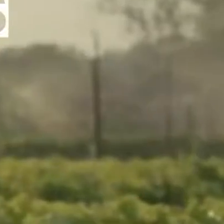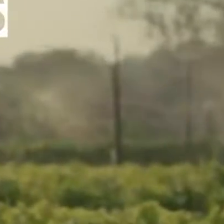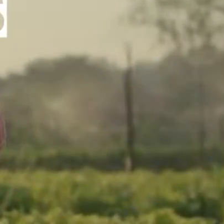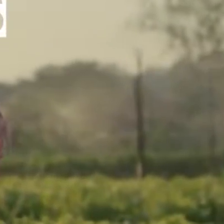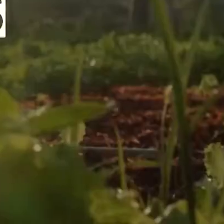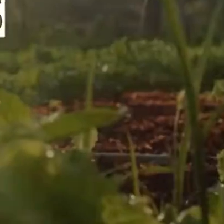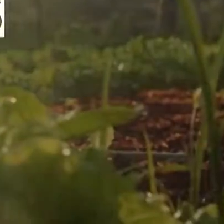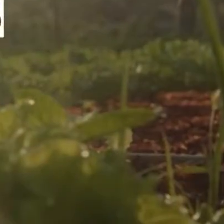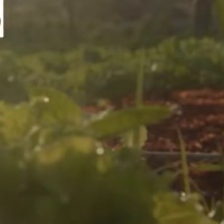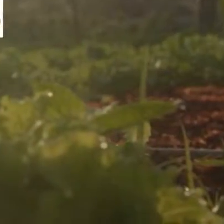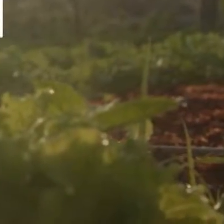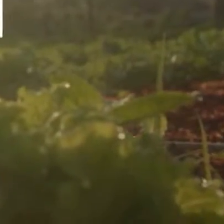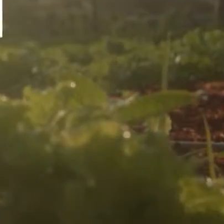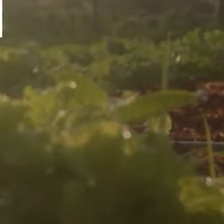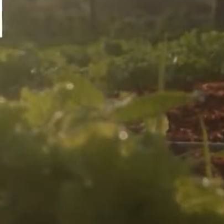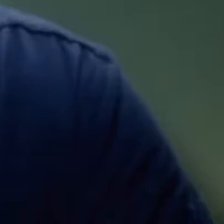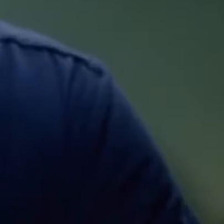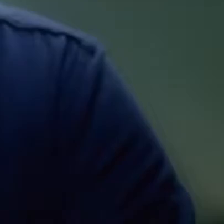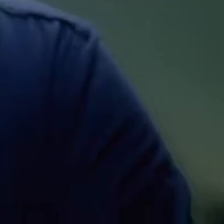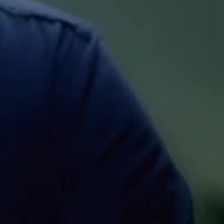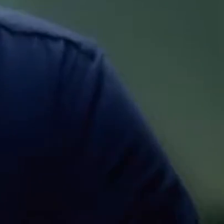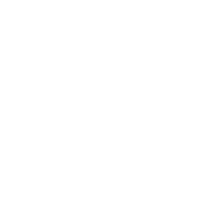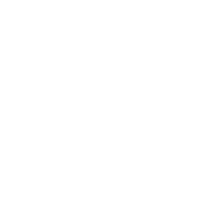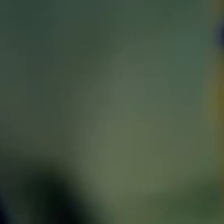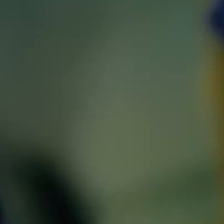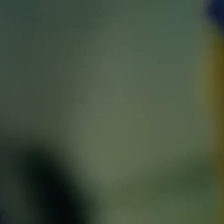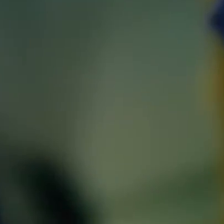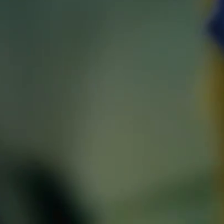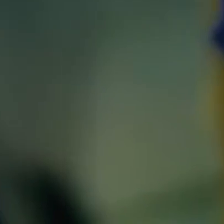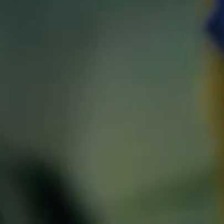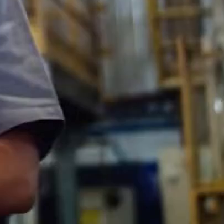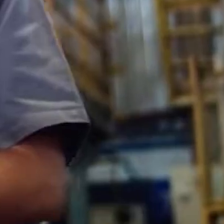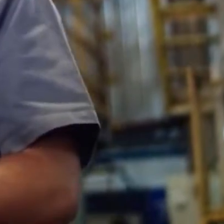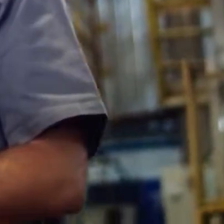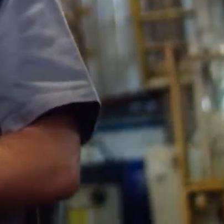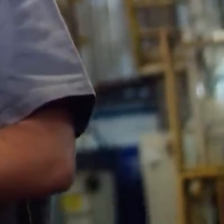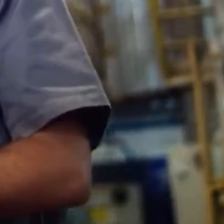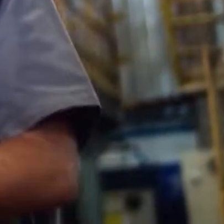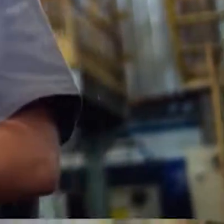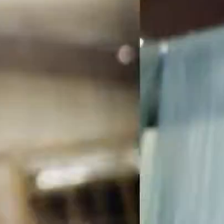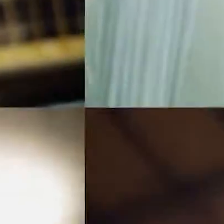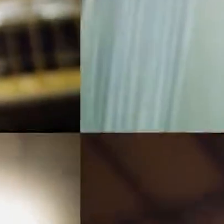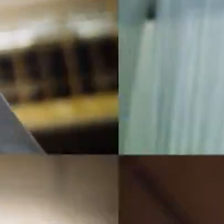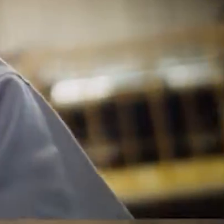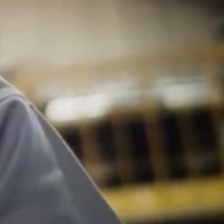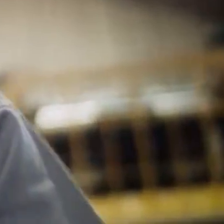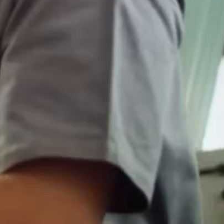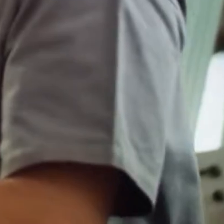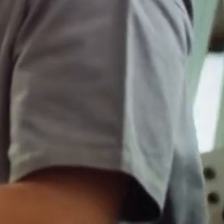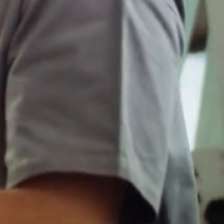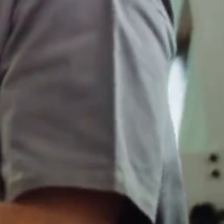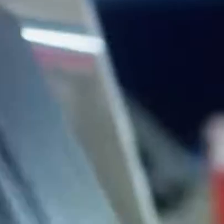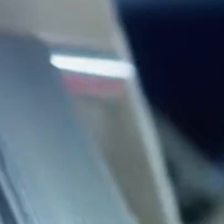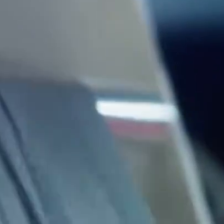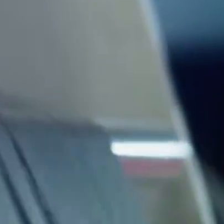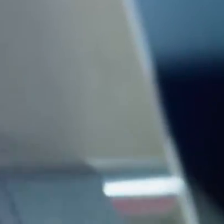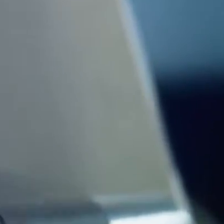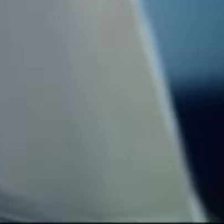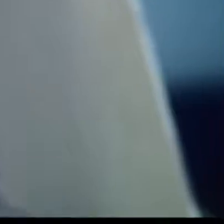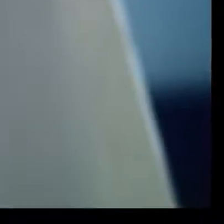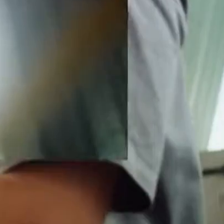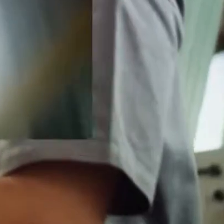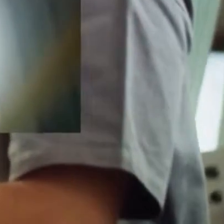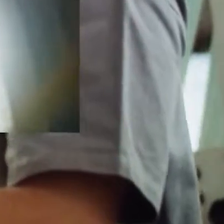milhões socorreu os setores mais atingidos. O emprego tinha que continuar. Uma intensa atuação junto à iniciativa privada